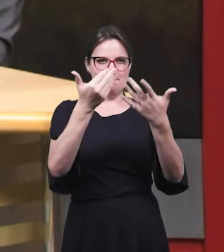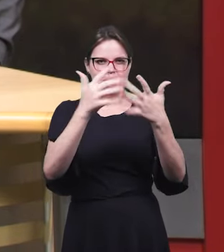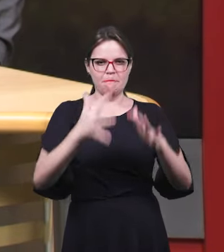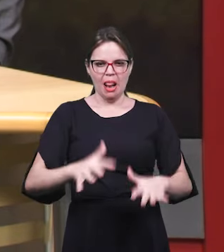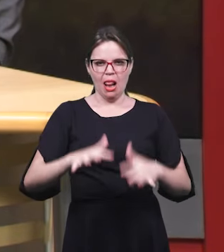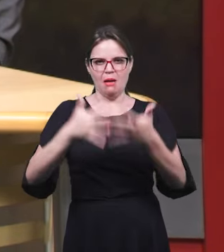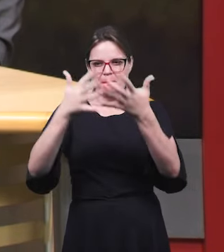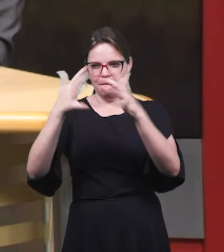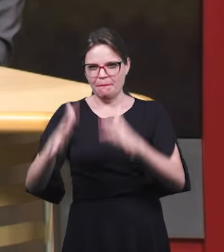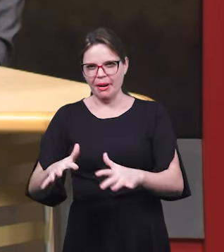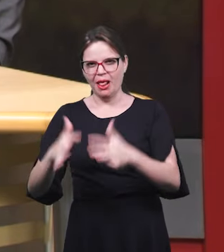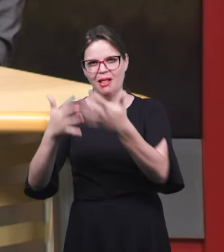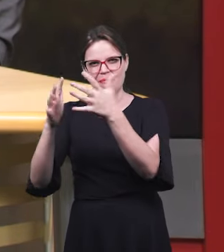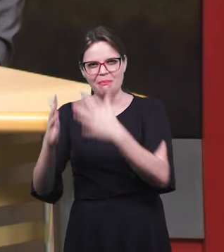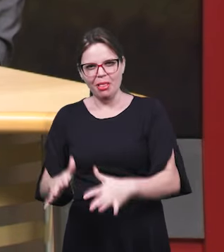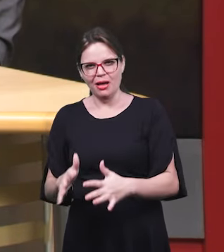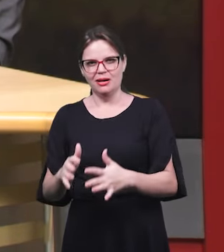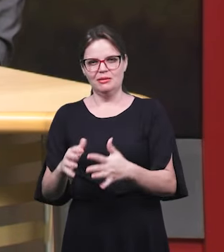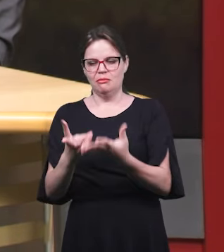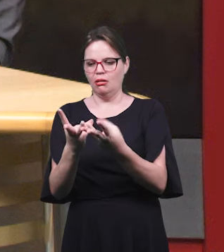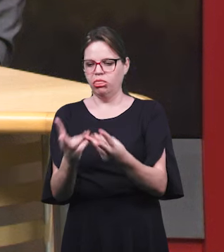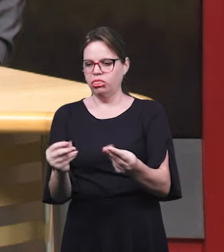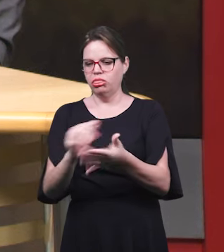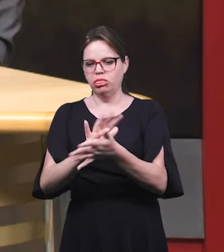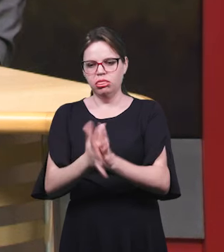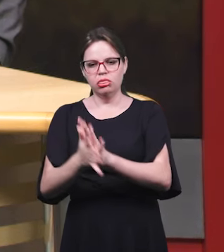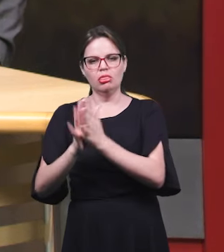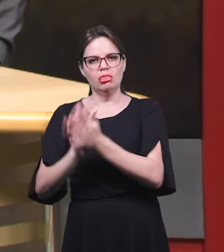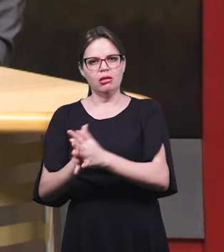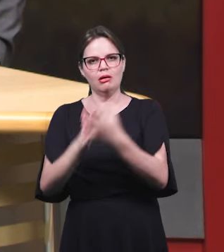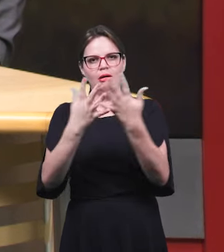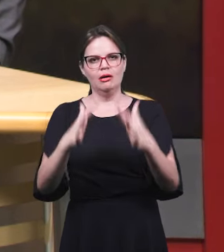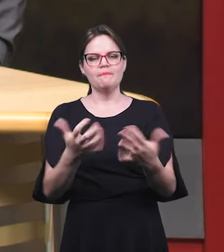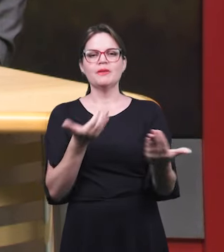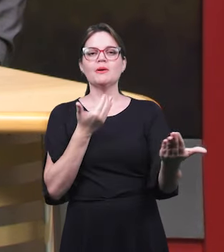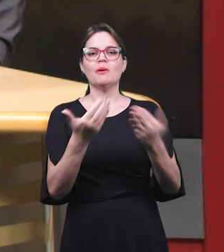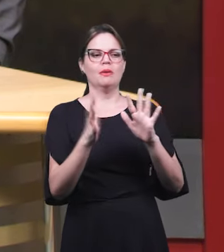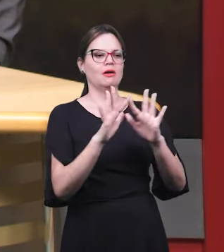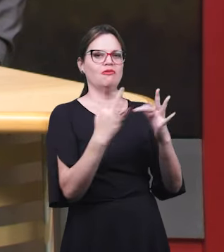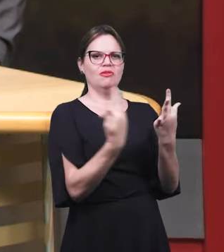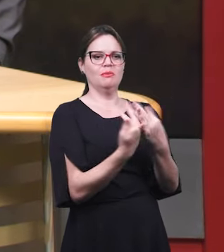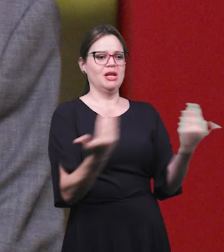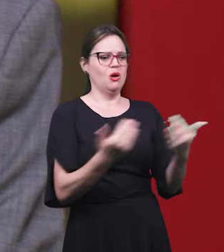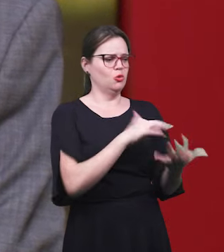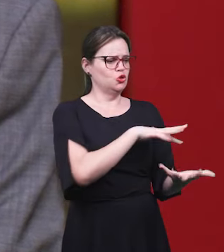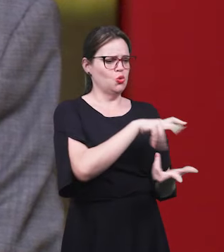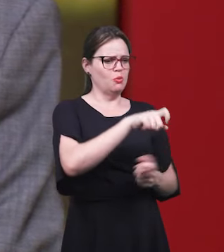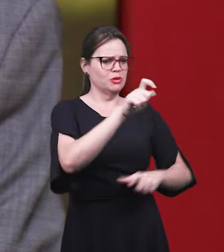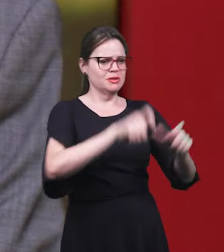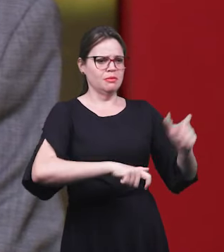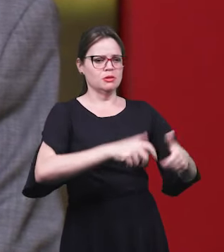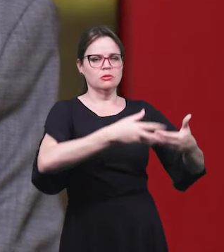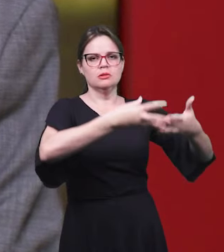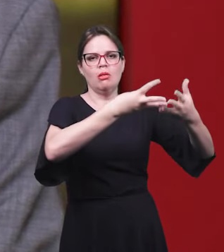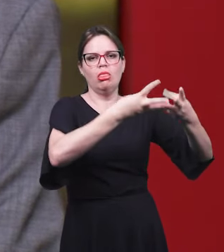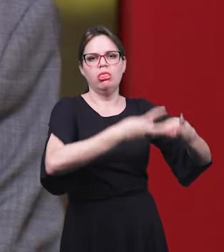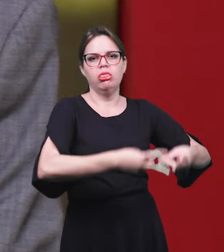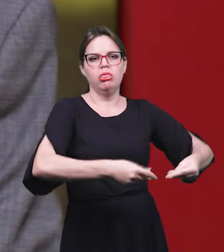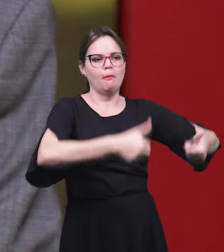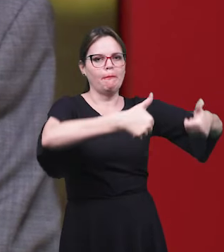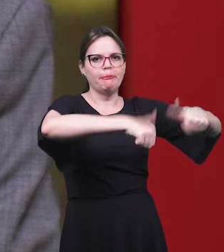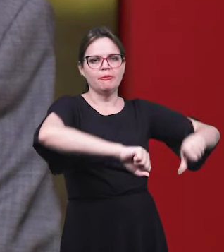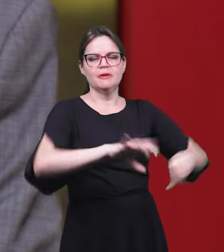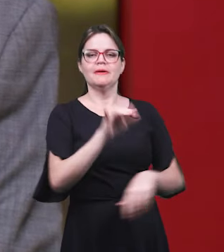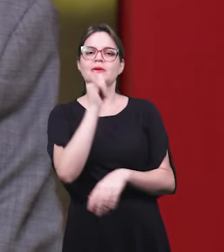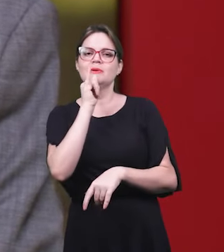As famílias estão ruindo. Eu estava lendo uma reportagem essa semana, alguém fez uma estatística que o